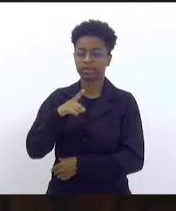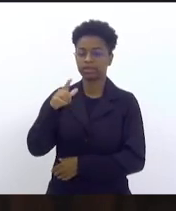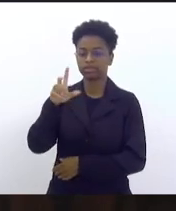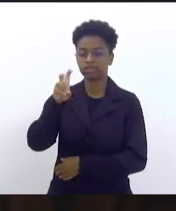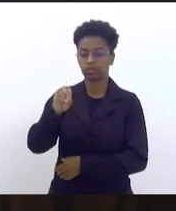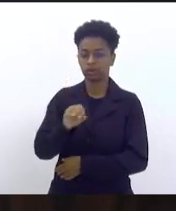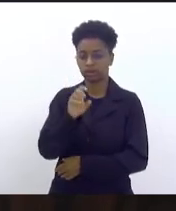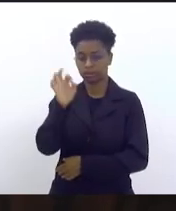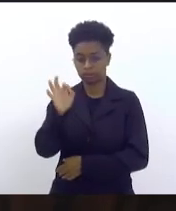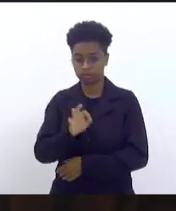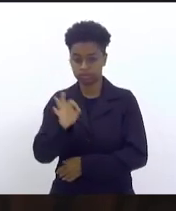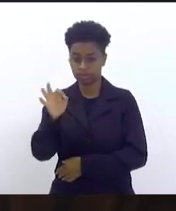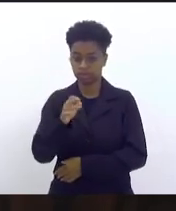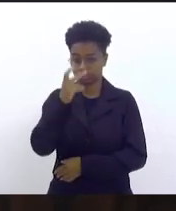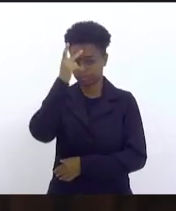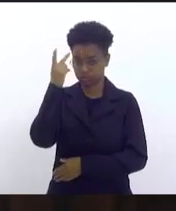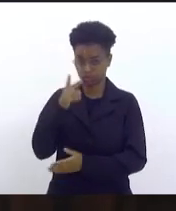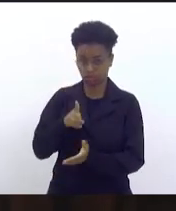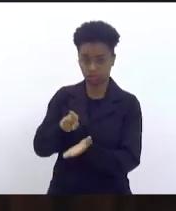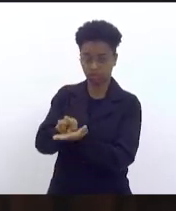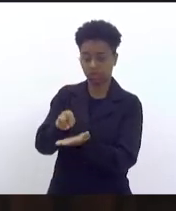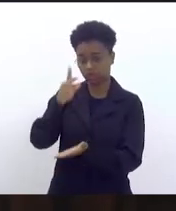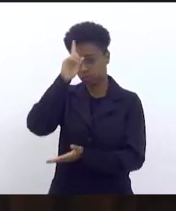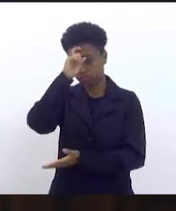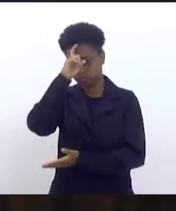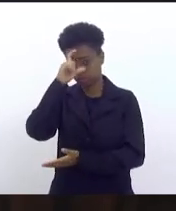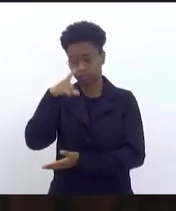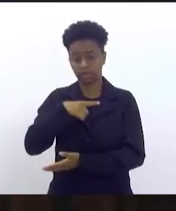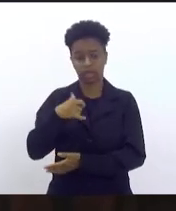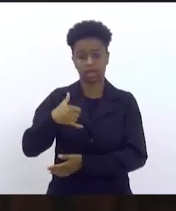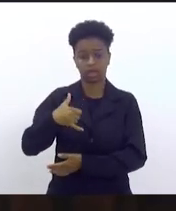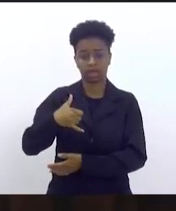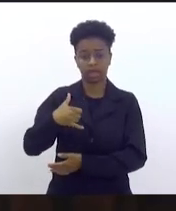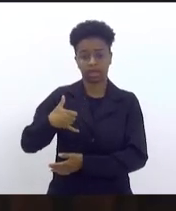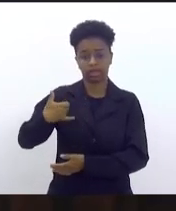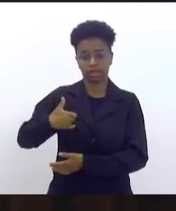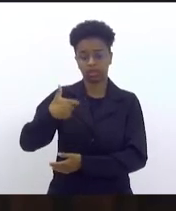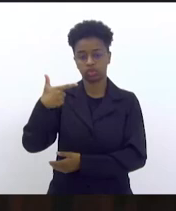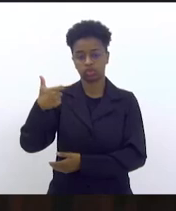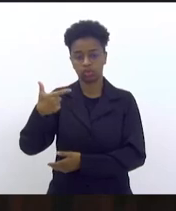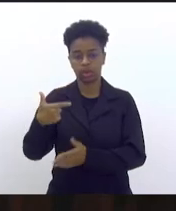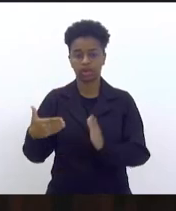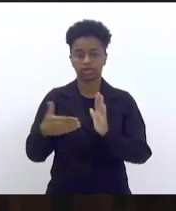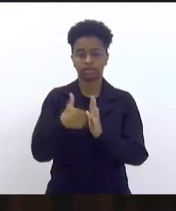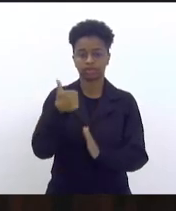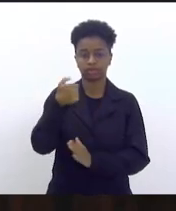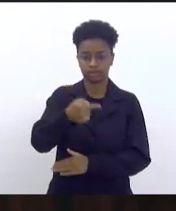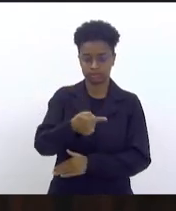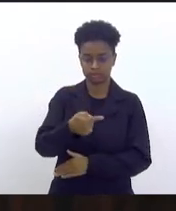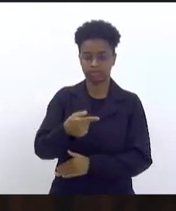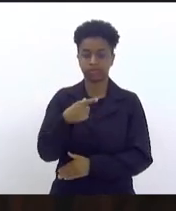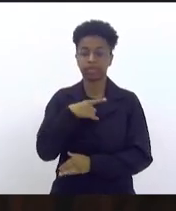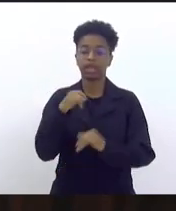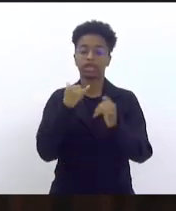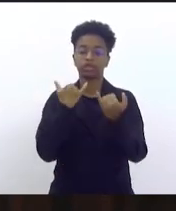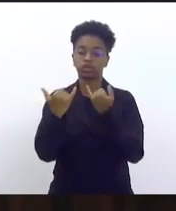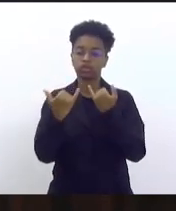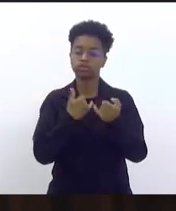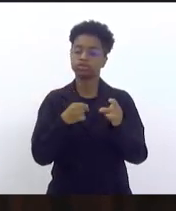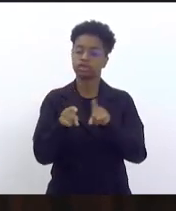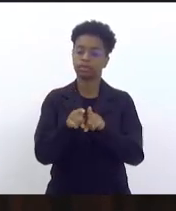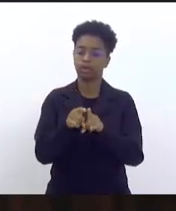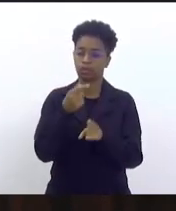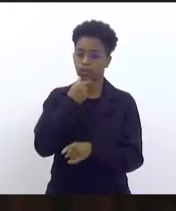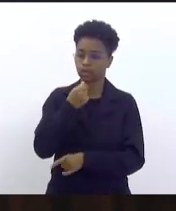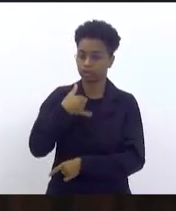de internações e etc são de adolescentes de 12 a 17 anos recentemente tivemos uma Triste notícia de um menino